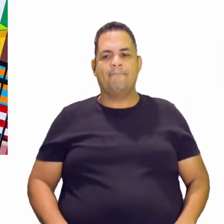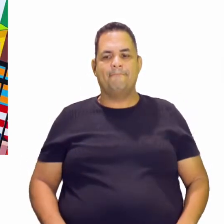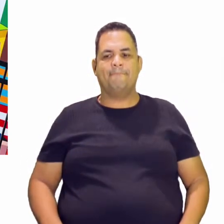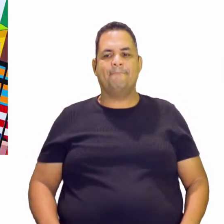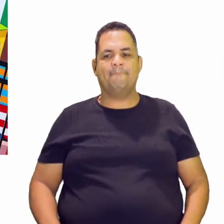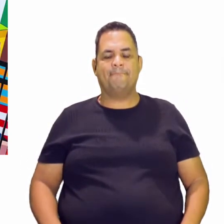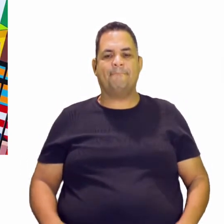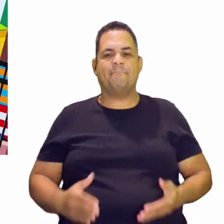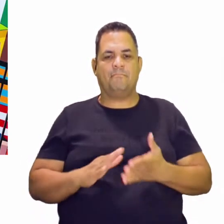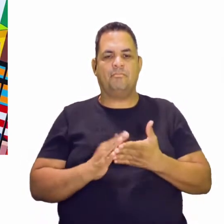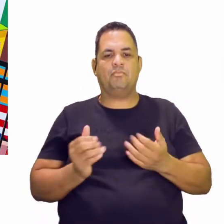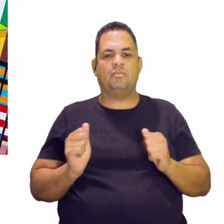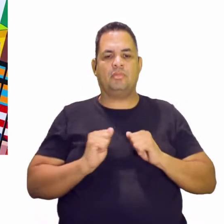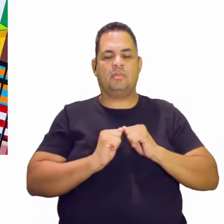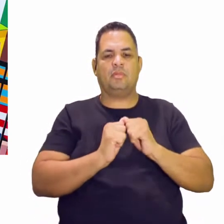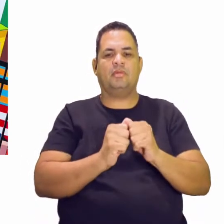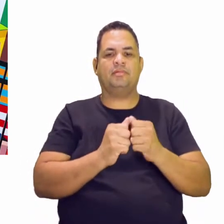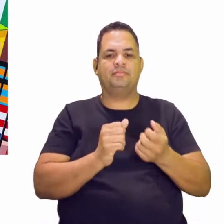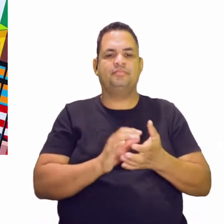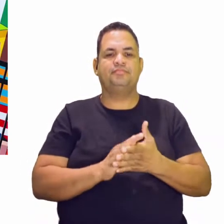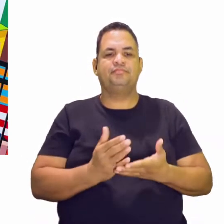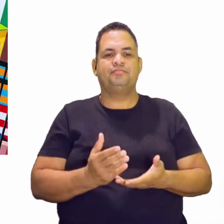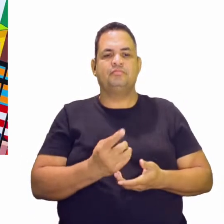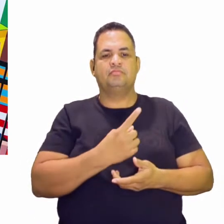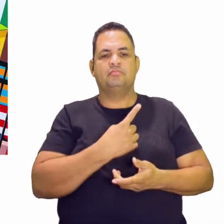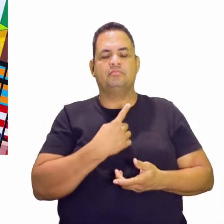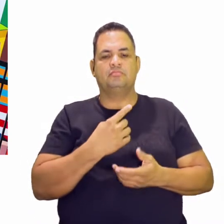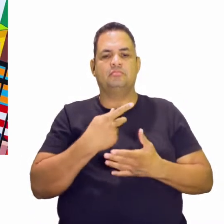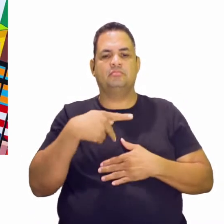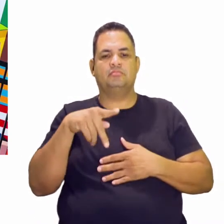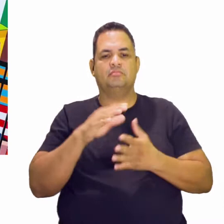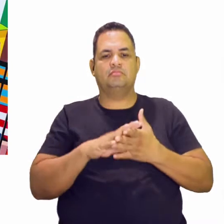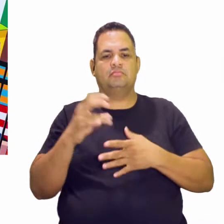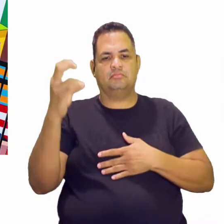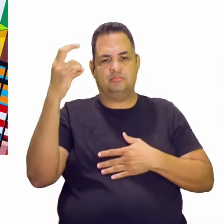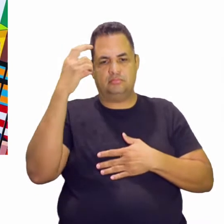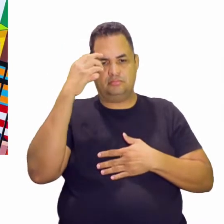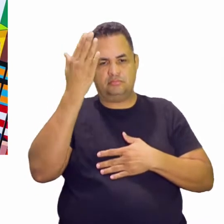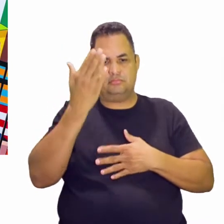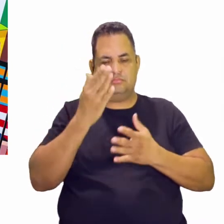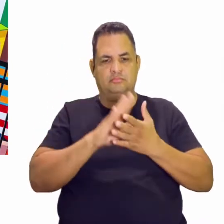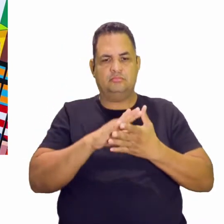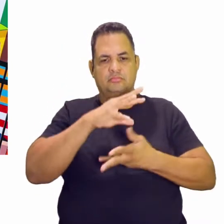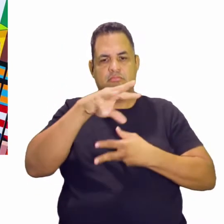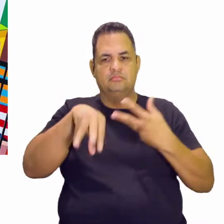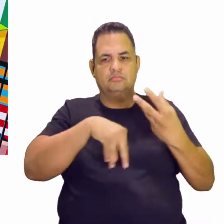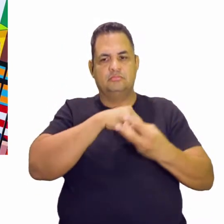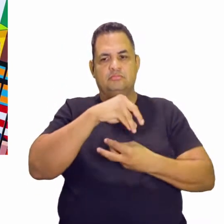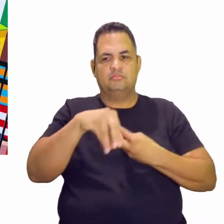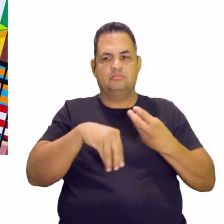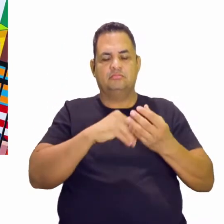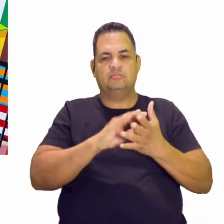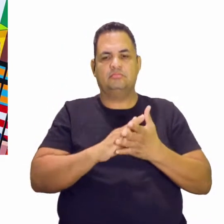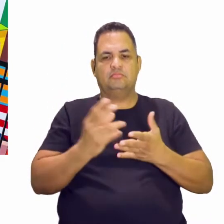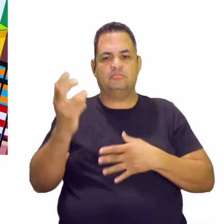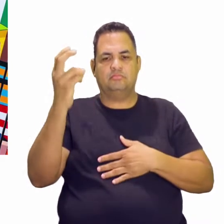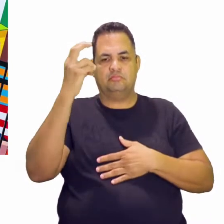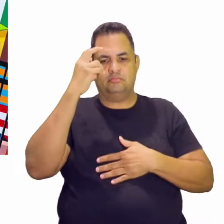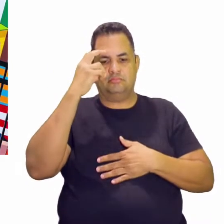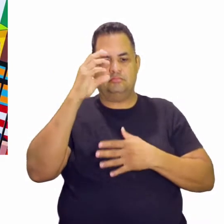aí trouxeram com eles a sua cultura, e aqui, com a mistura da